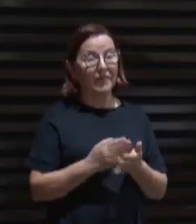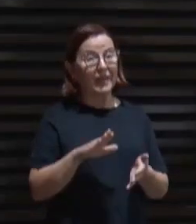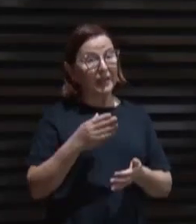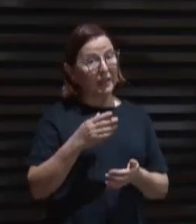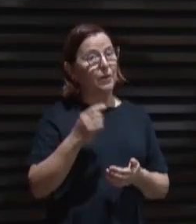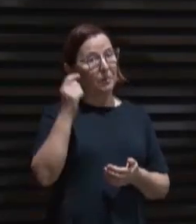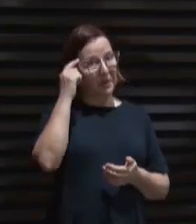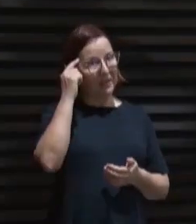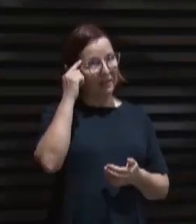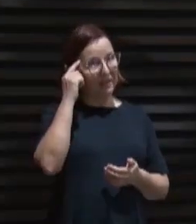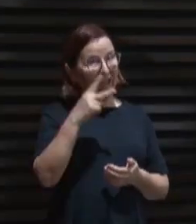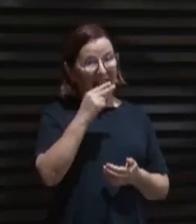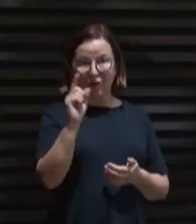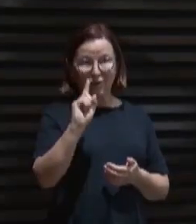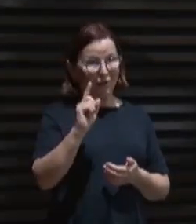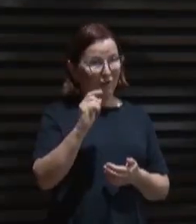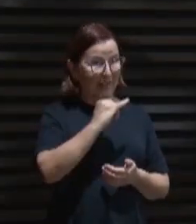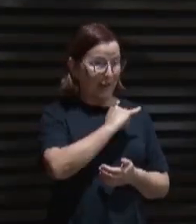João.